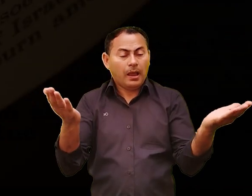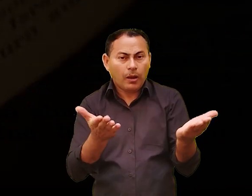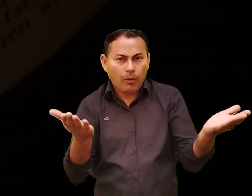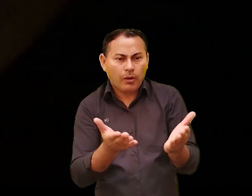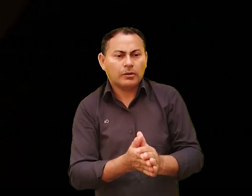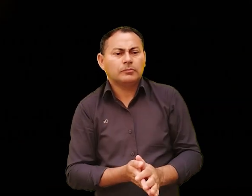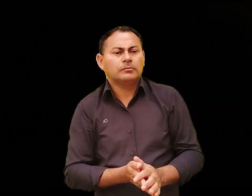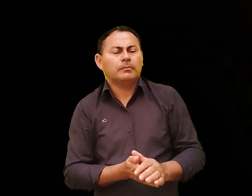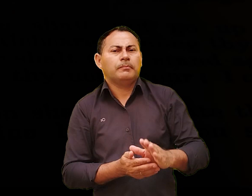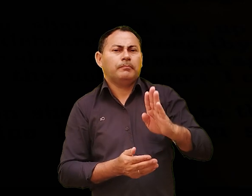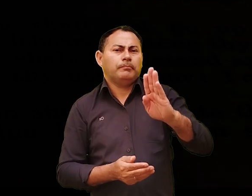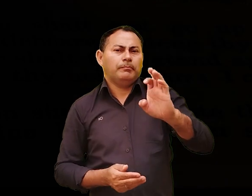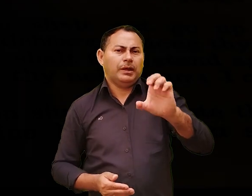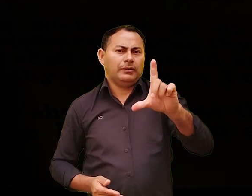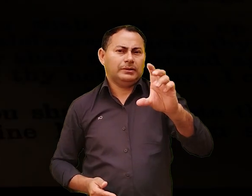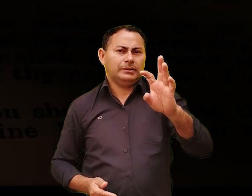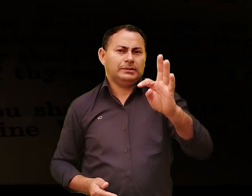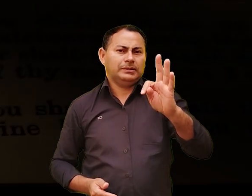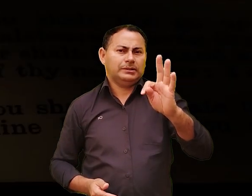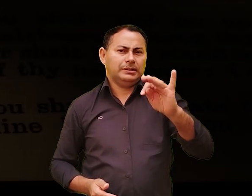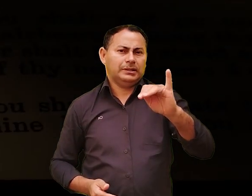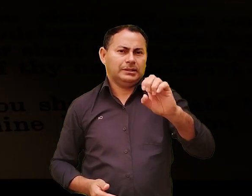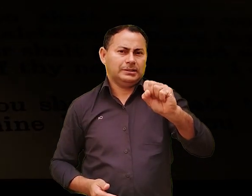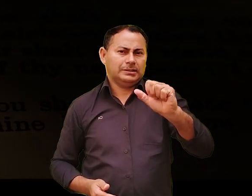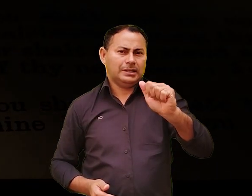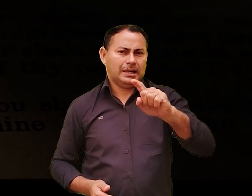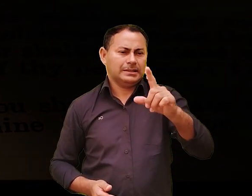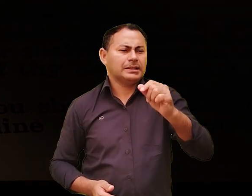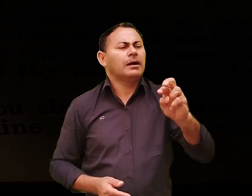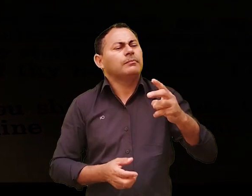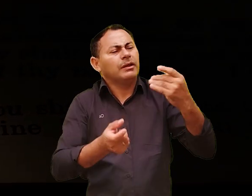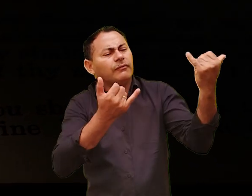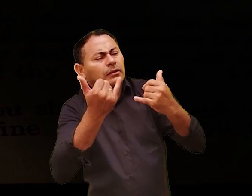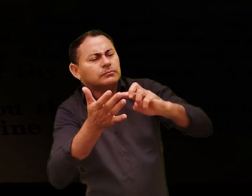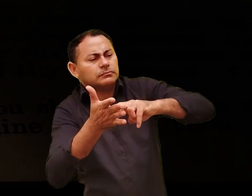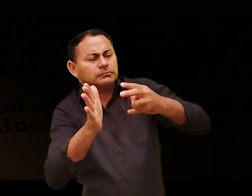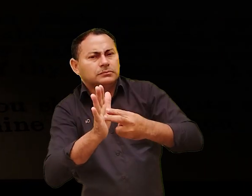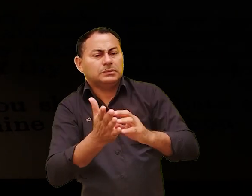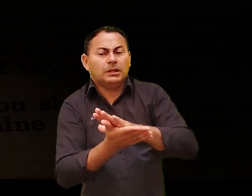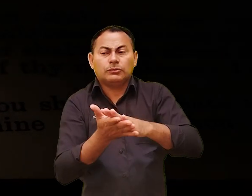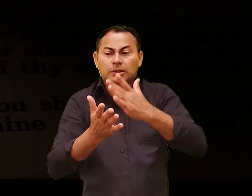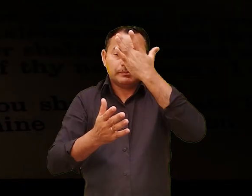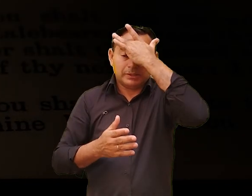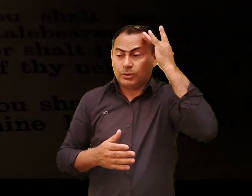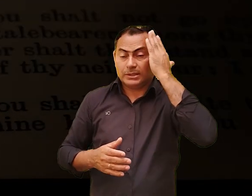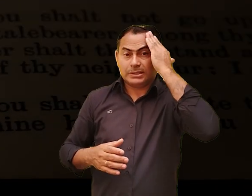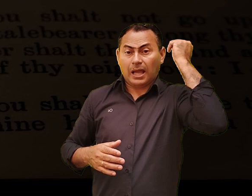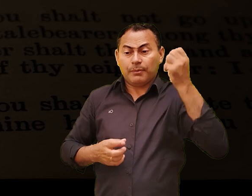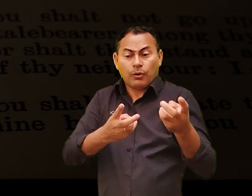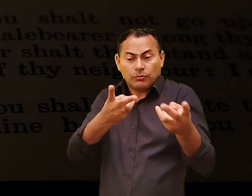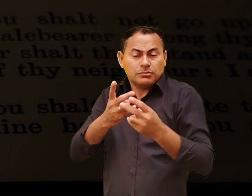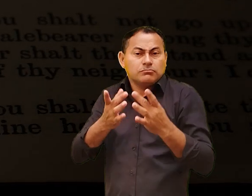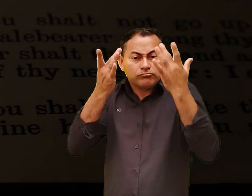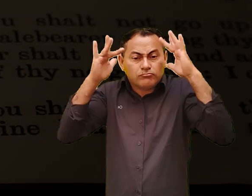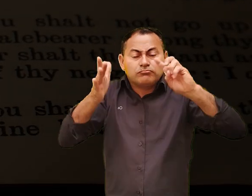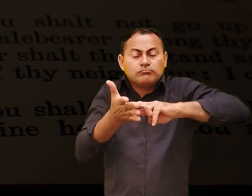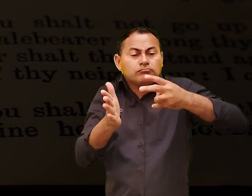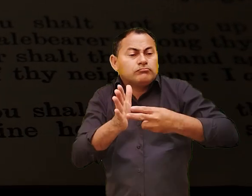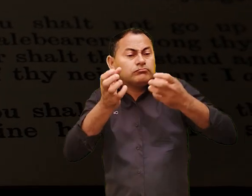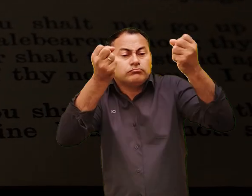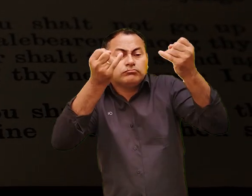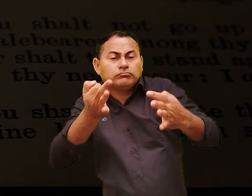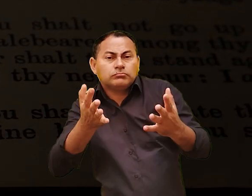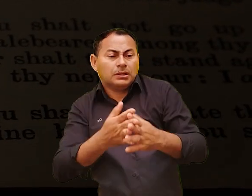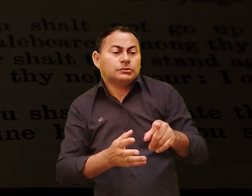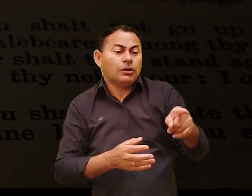Agora, Beltesazar, diga-me o significado do sonho, pois nenhum dos sábios do meu reino consegue interpretá-lo para